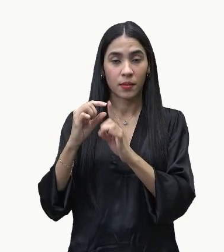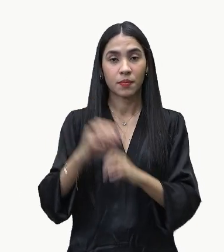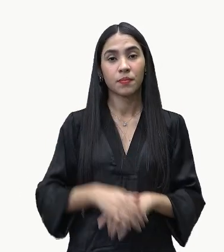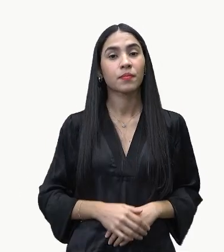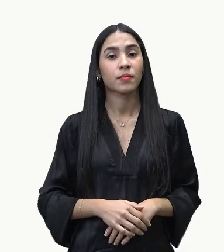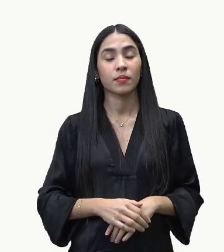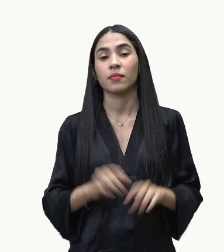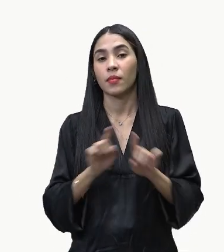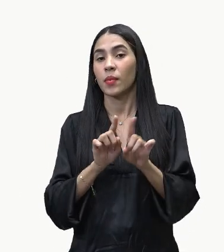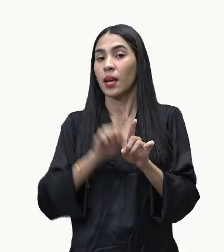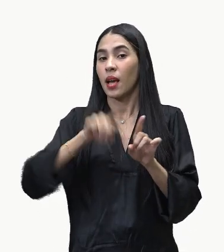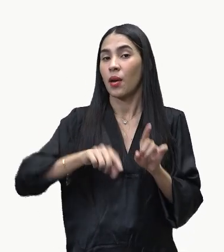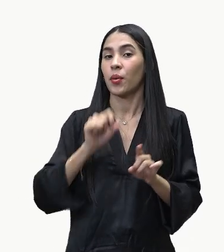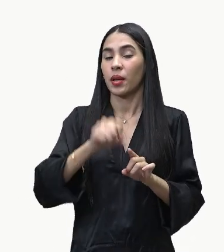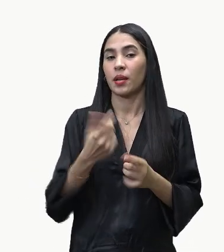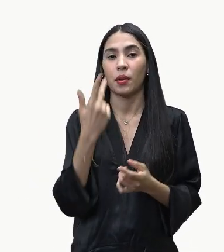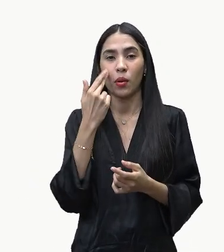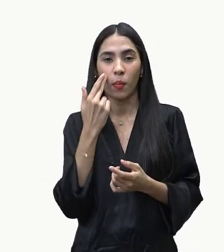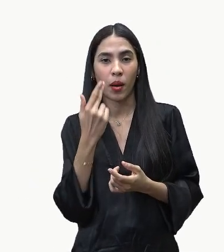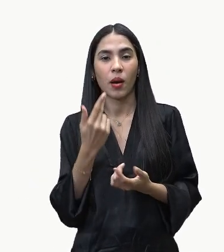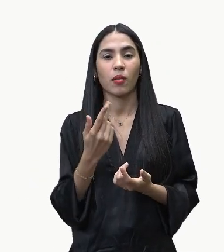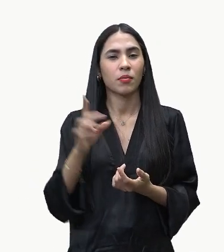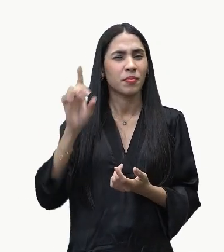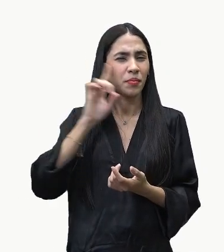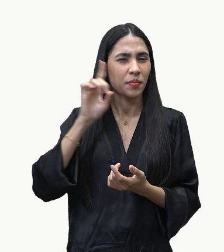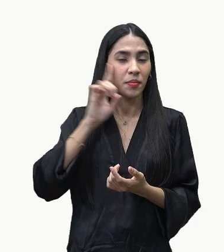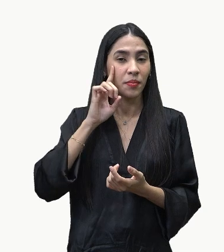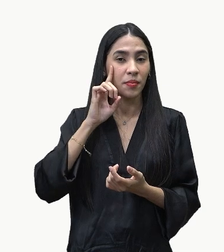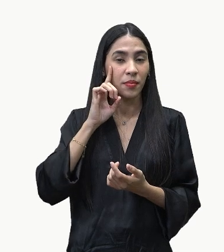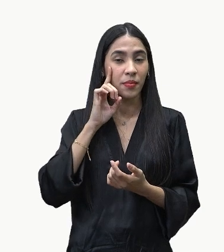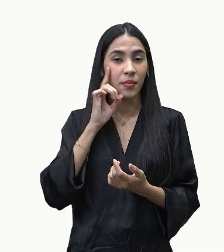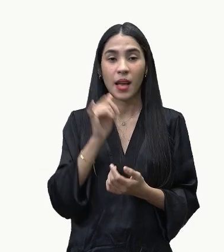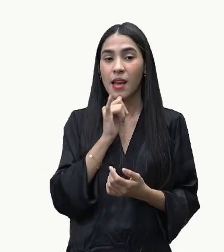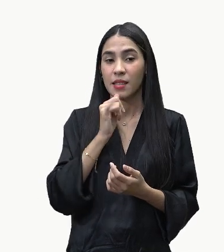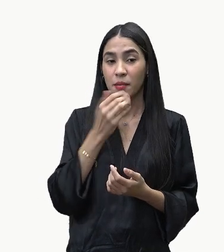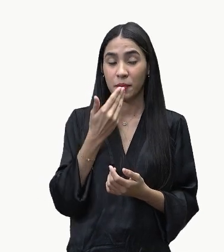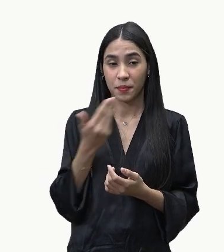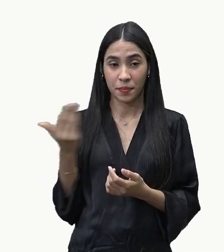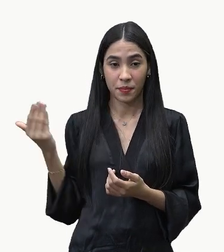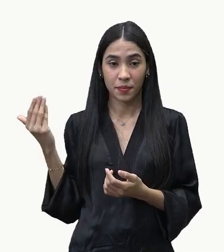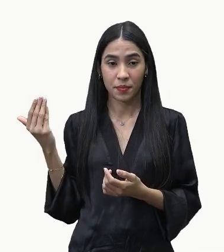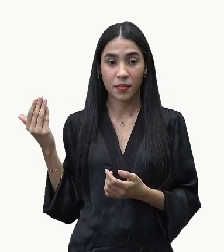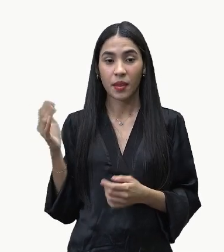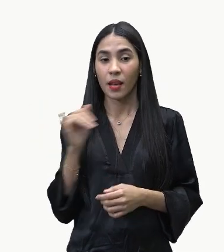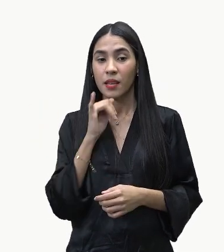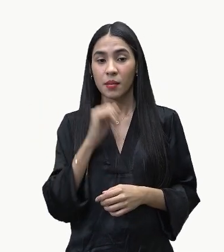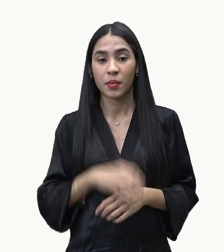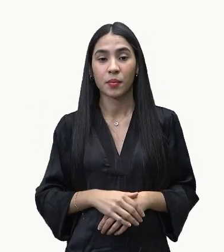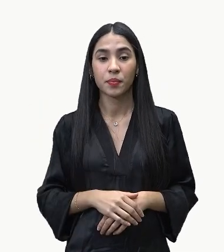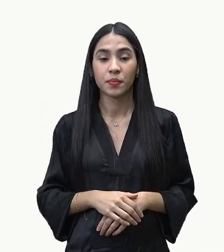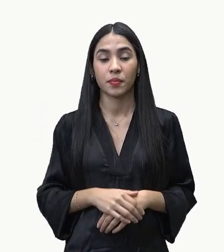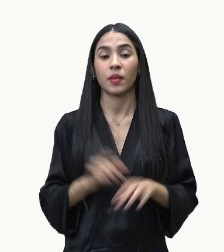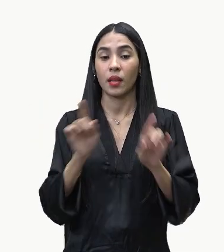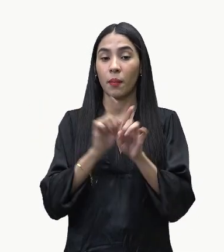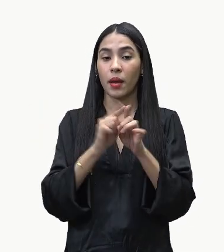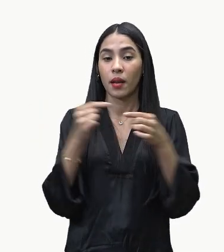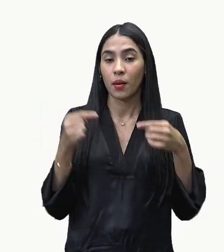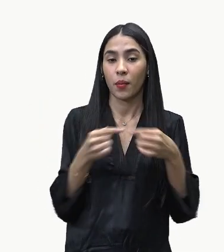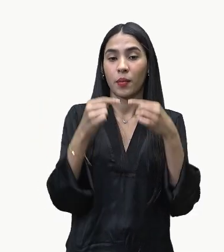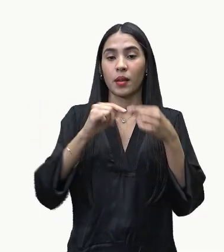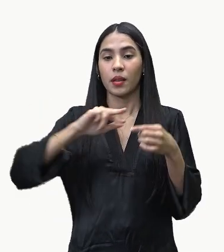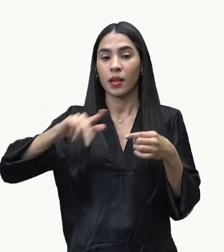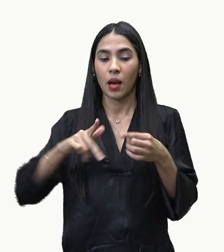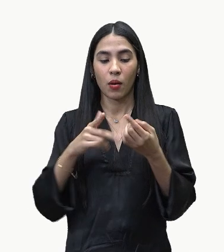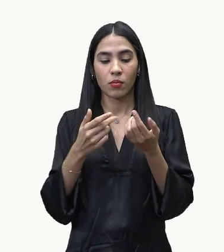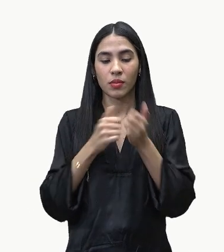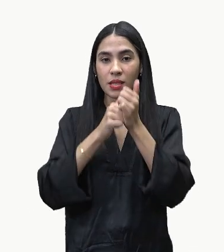aliás, isso é muito comum na nossa fala cotidiana. Vou mostrar nos exemplos para vocês, tá? Assim sendo, a concordância não segue